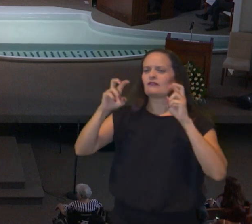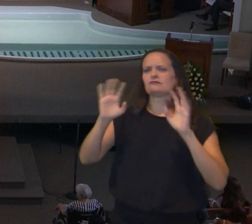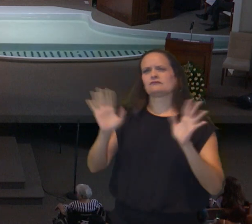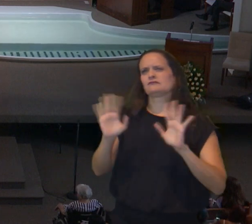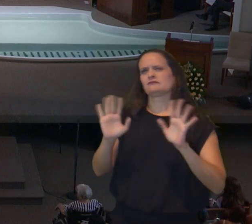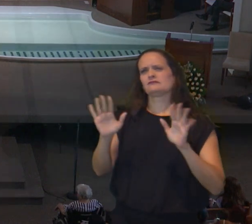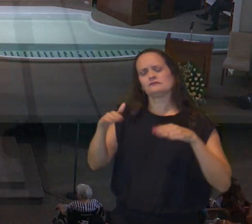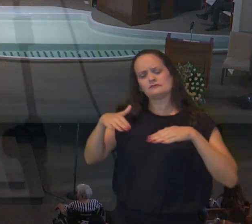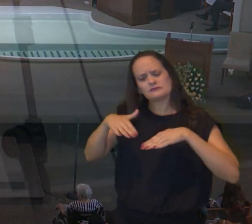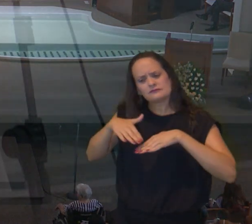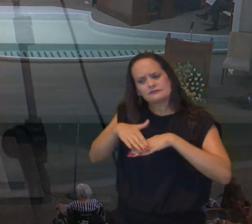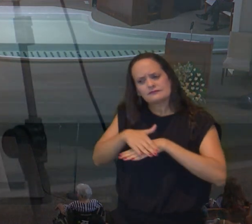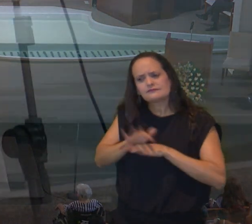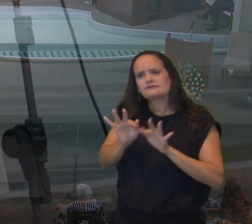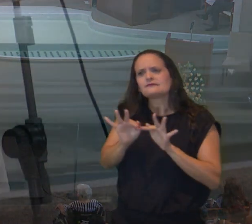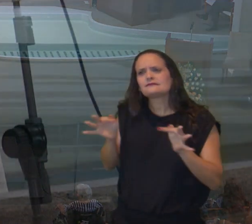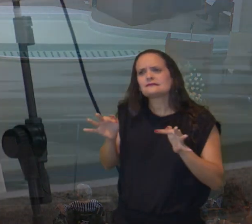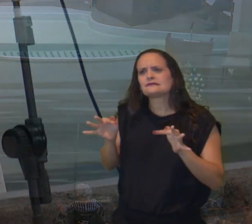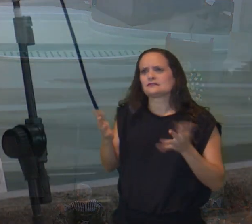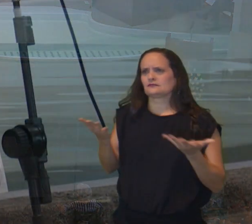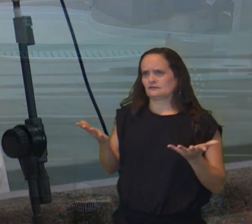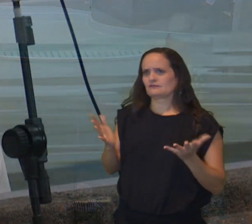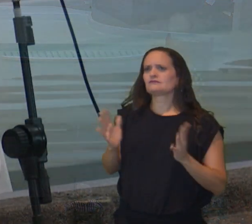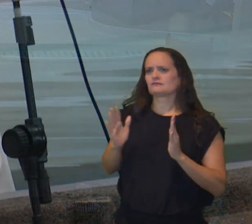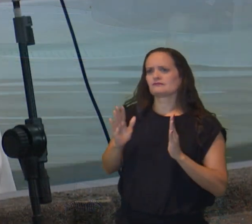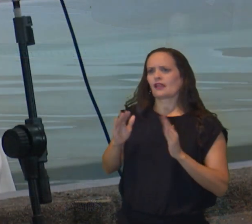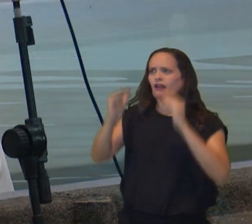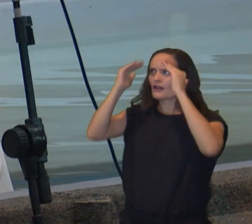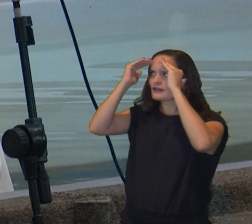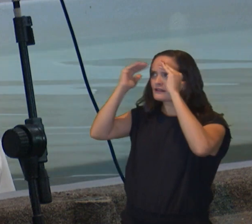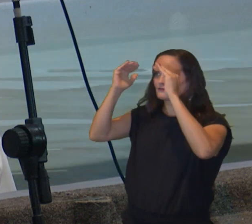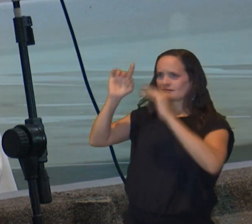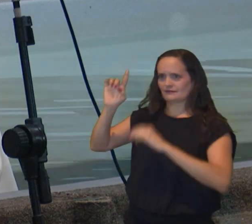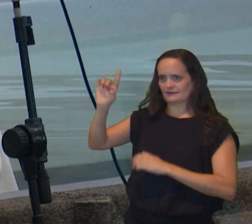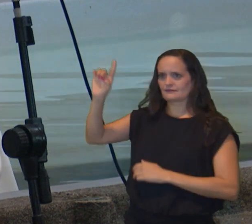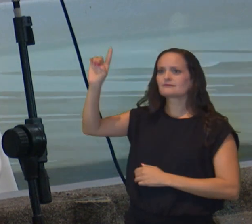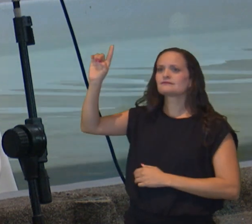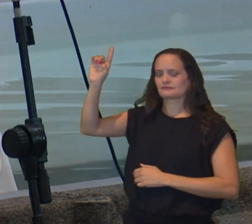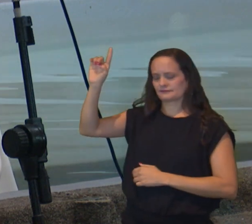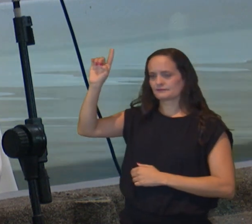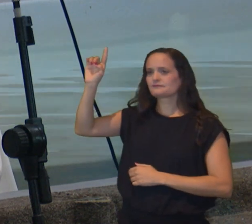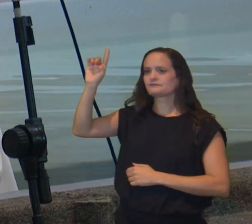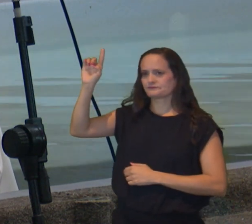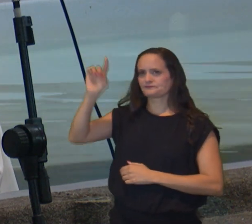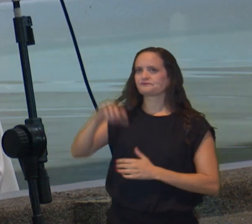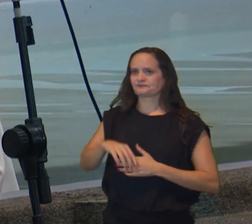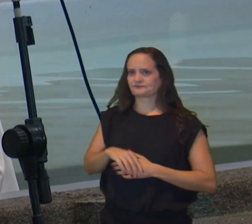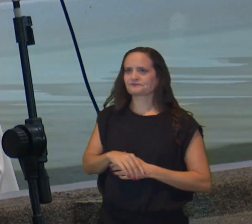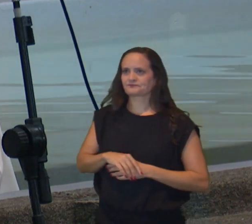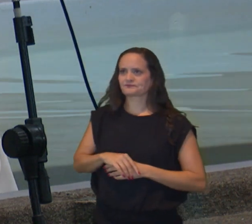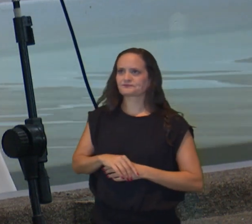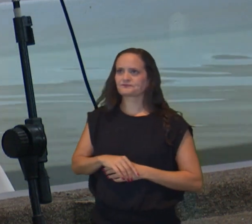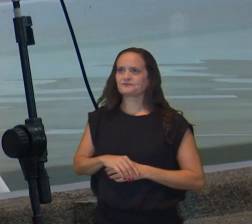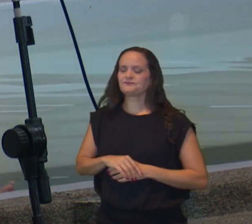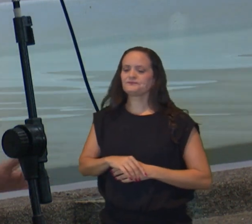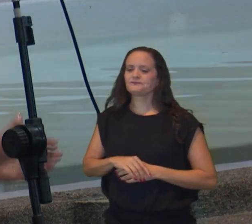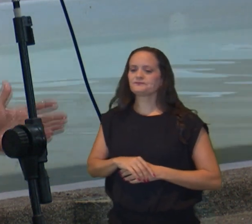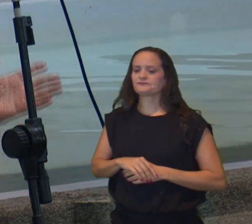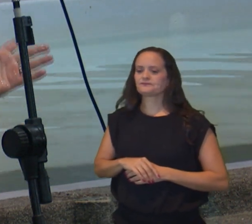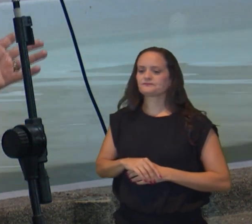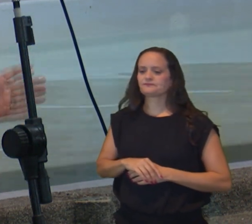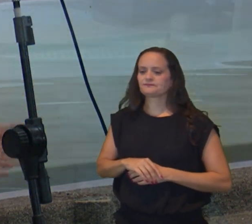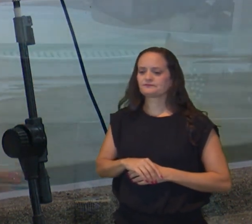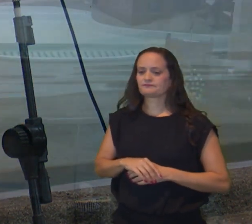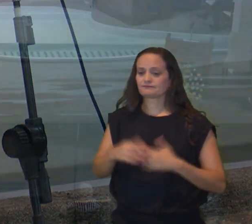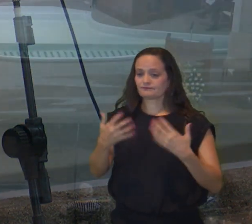disciplina, sem nenhuma algazarra que traga alguma dificuldade para a nossa reverência do culto. Eu